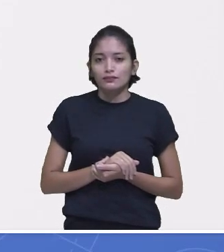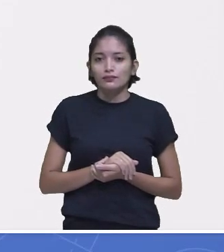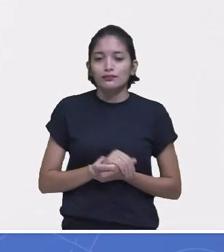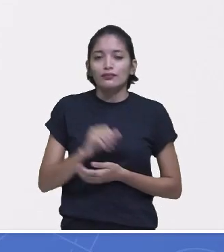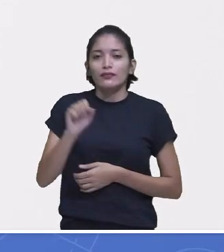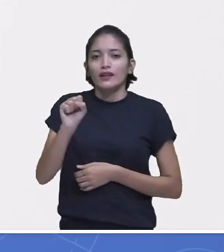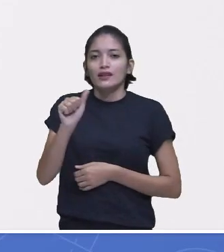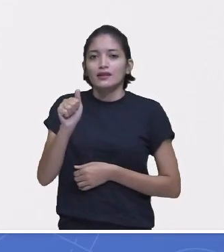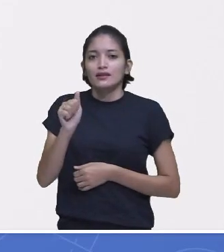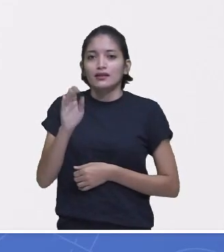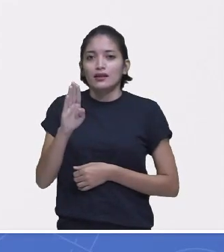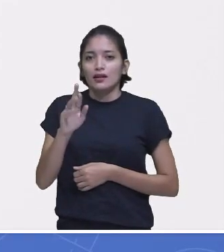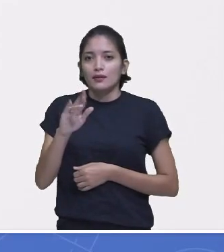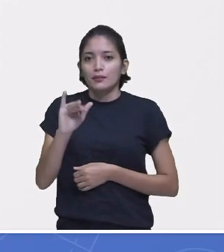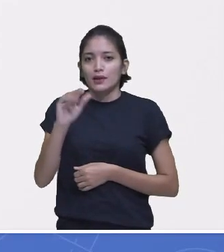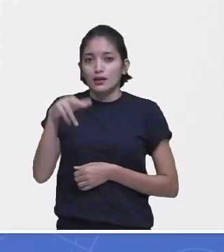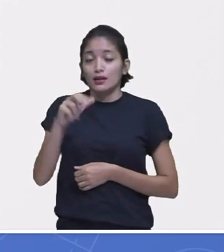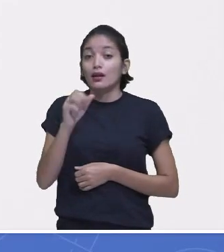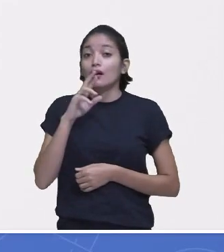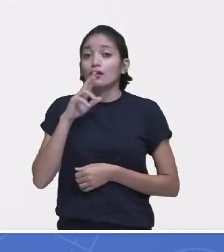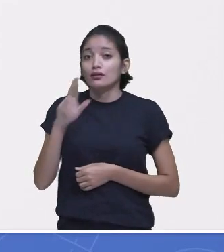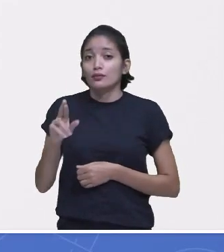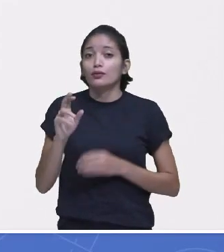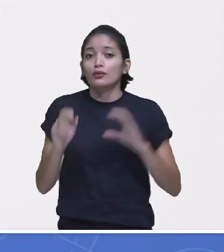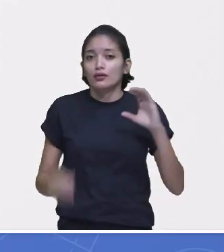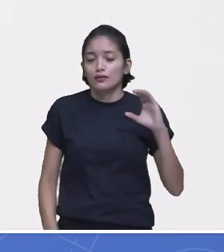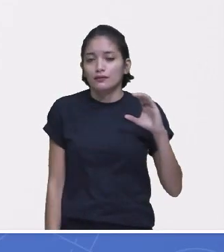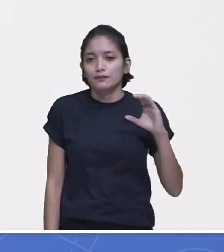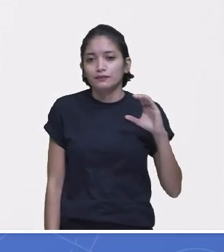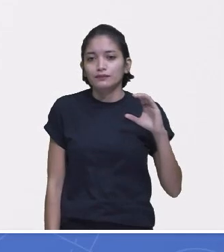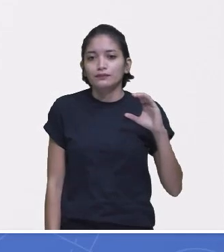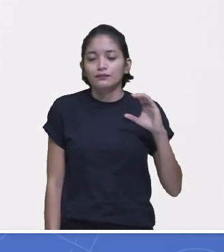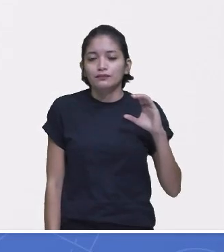Sabrina ali escolheu a letra C,